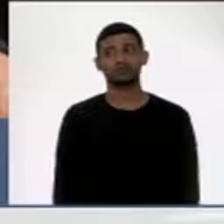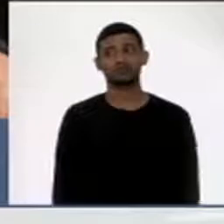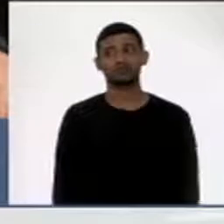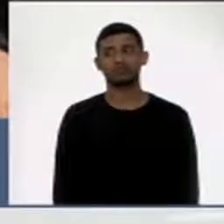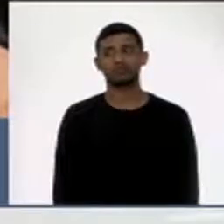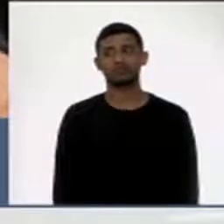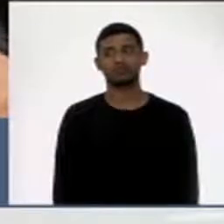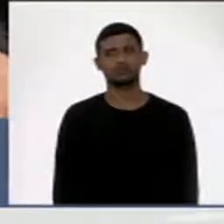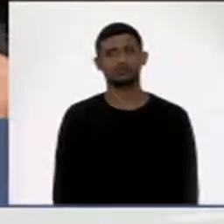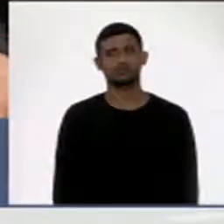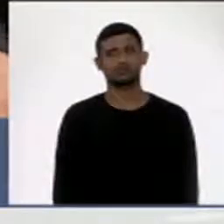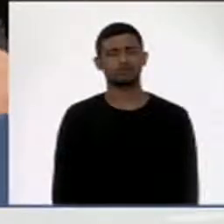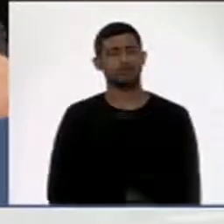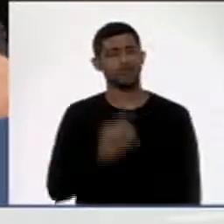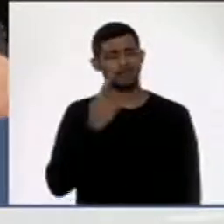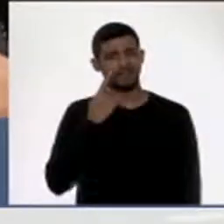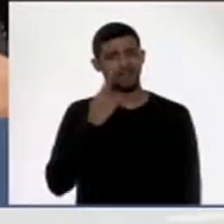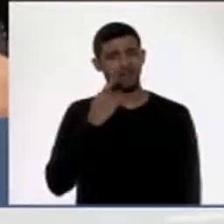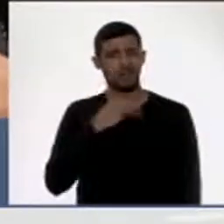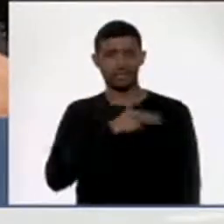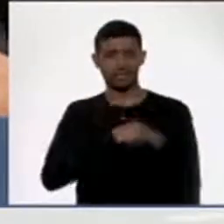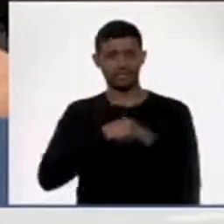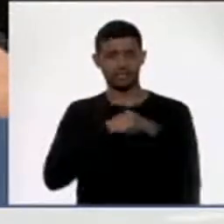Os ministros do Supremo,